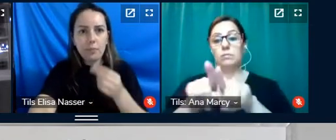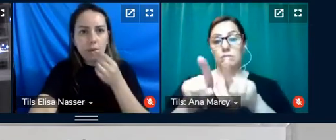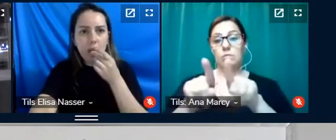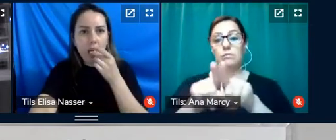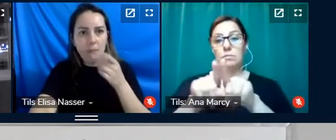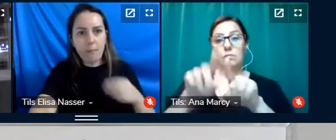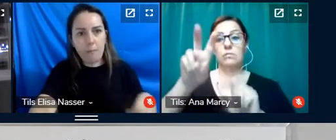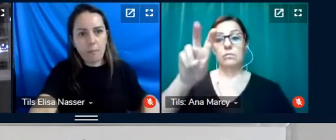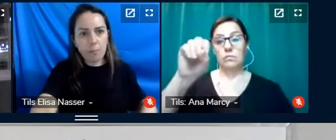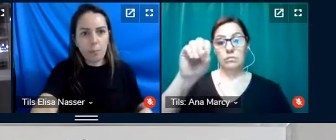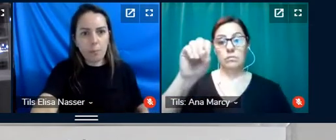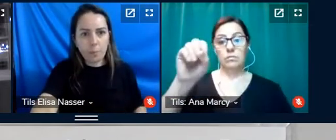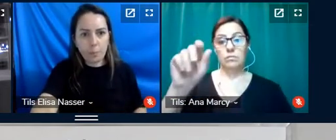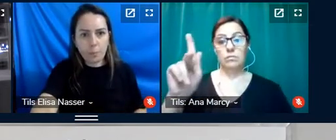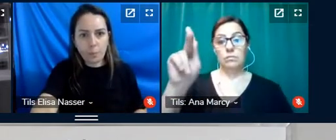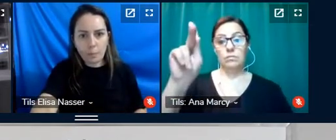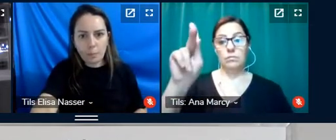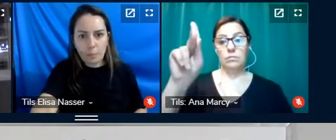kgf.